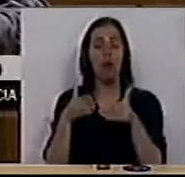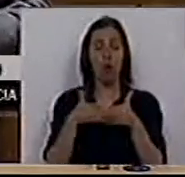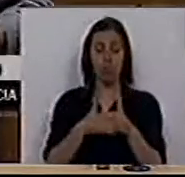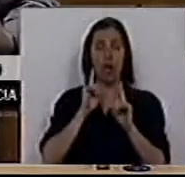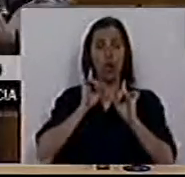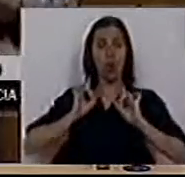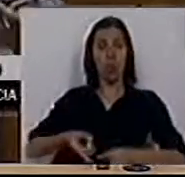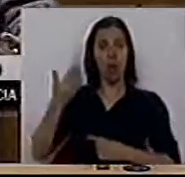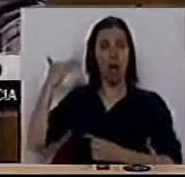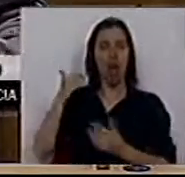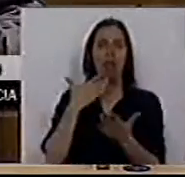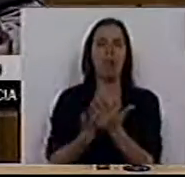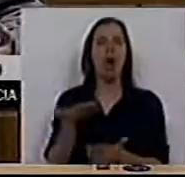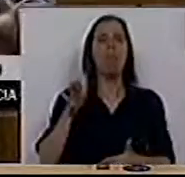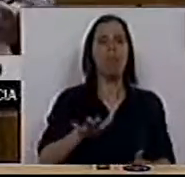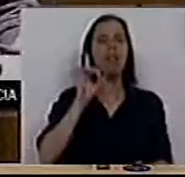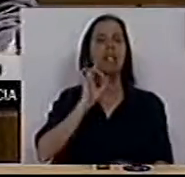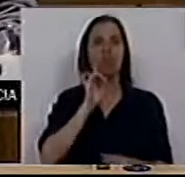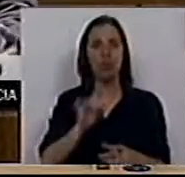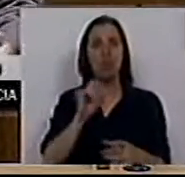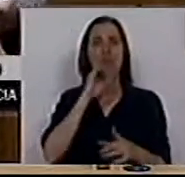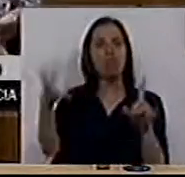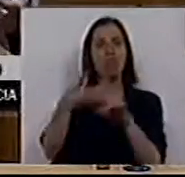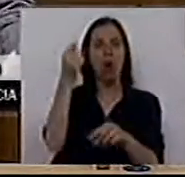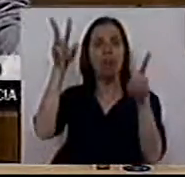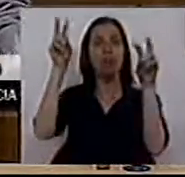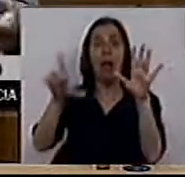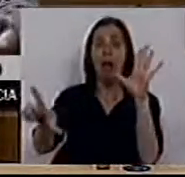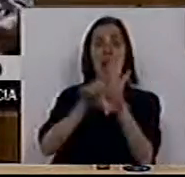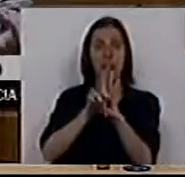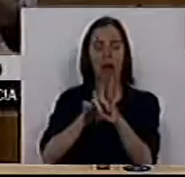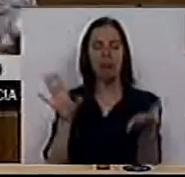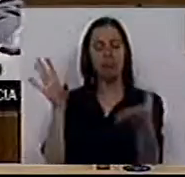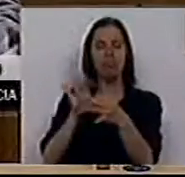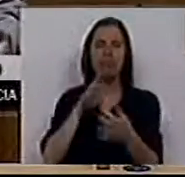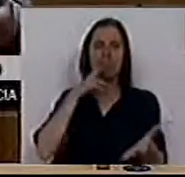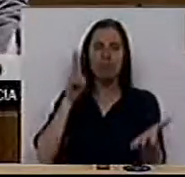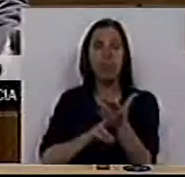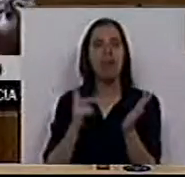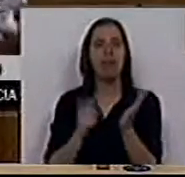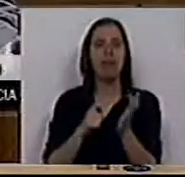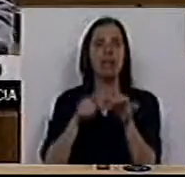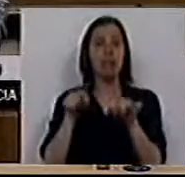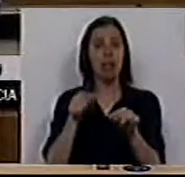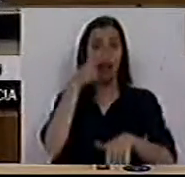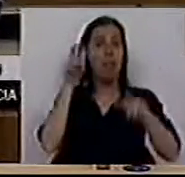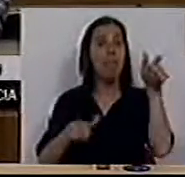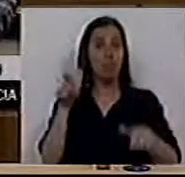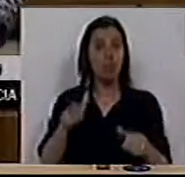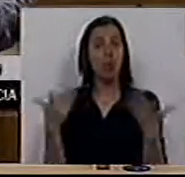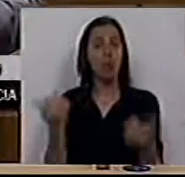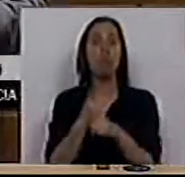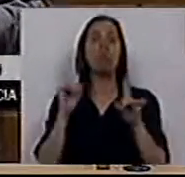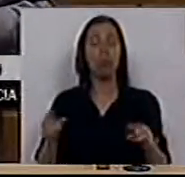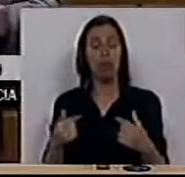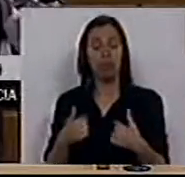processo iniciado e dão aqui um passo importante para podermos chegar à matéria de lei que responda de facto à necessidade destas pessoas.